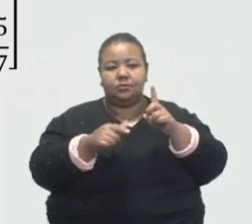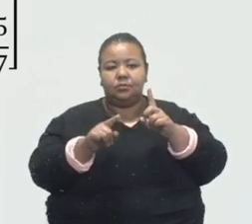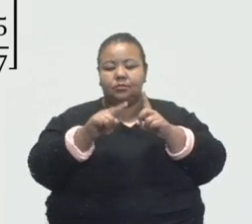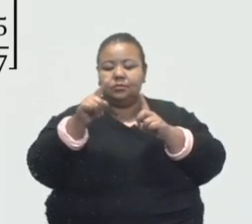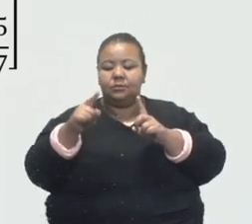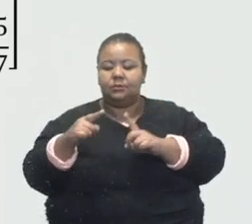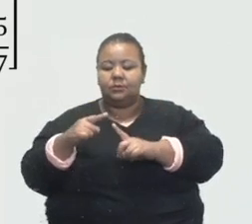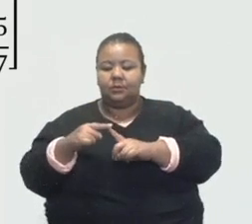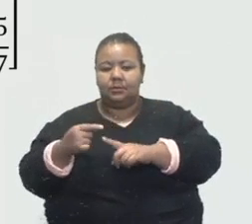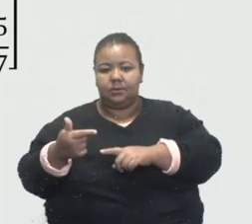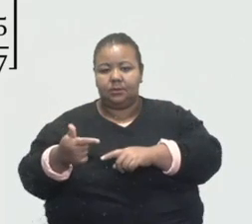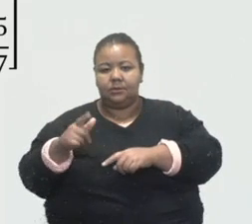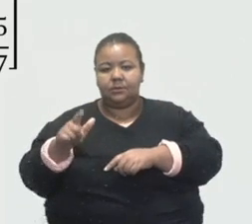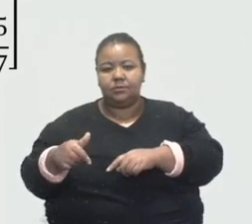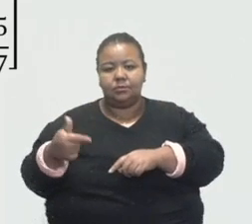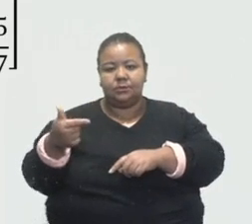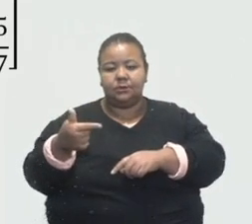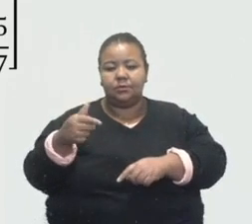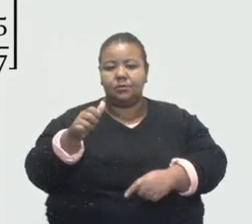lambda 2, que é o nosso segundo